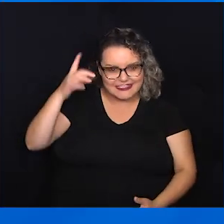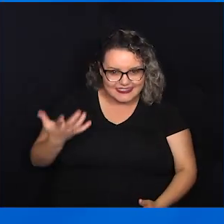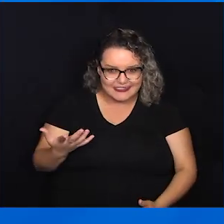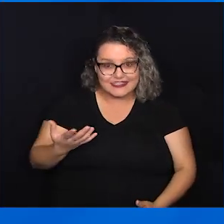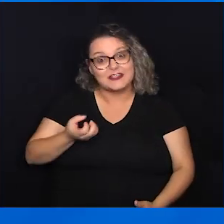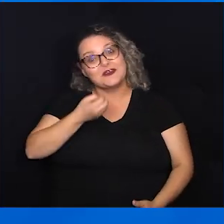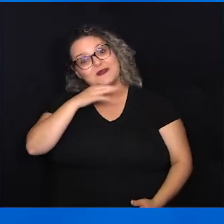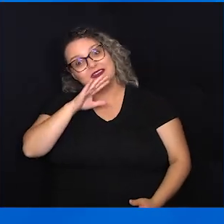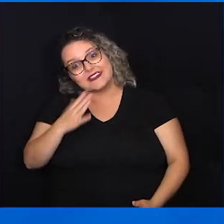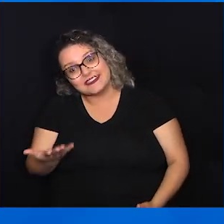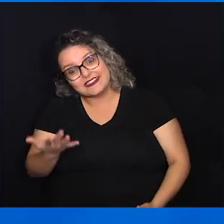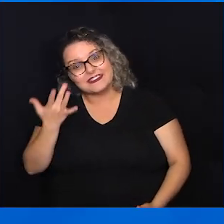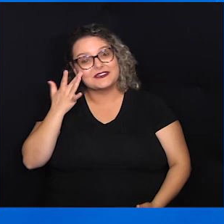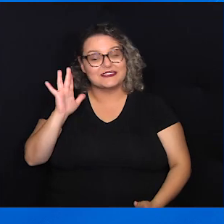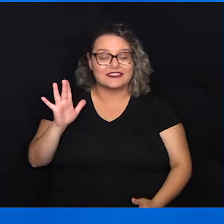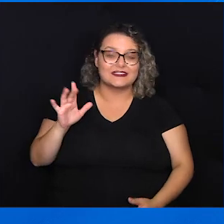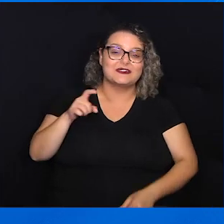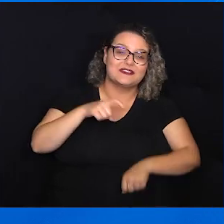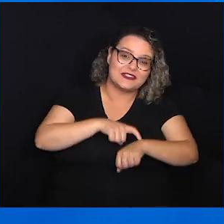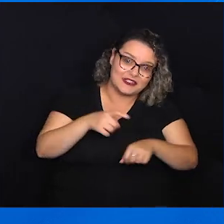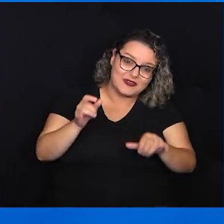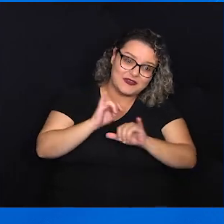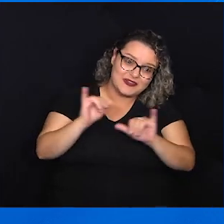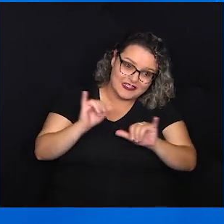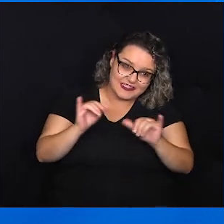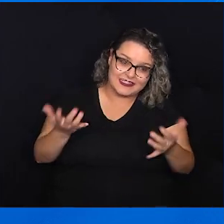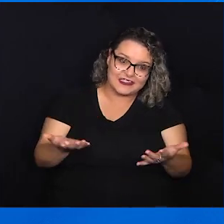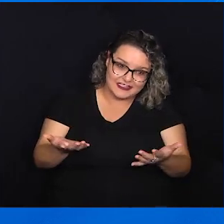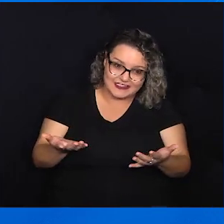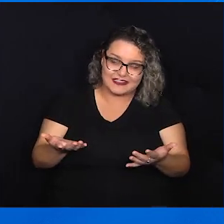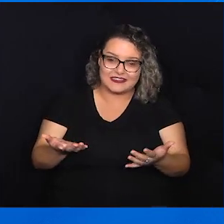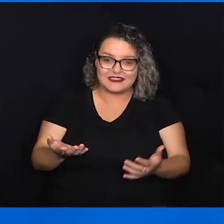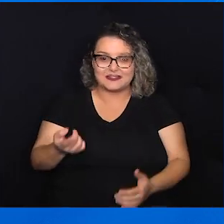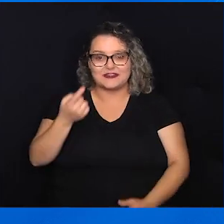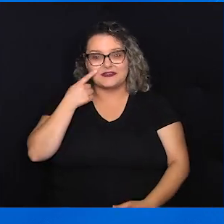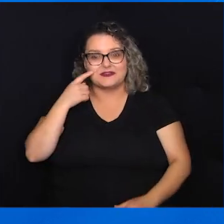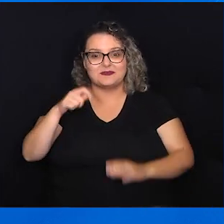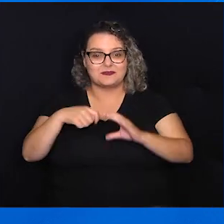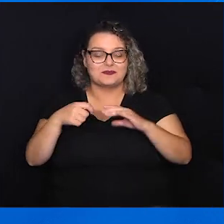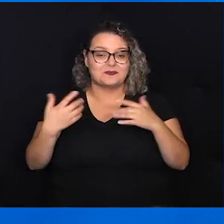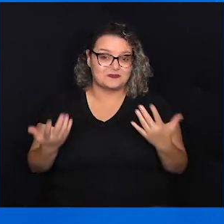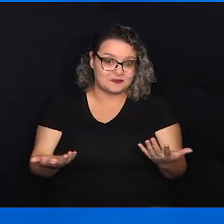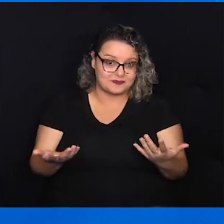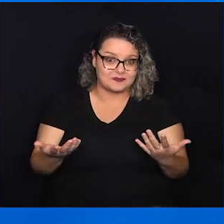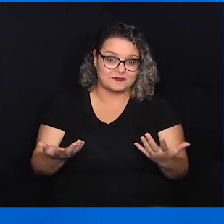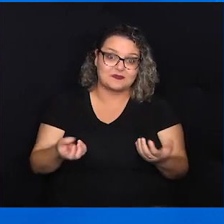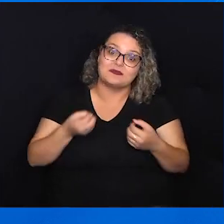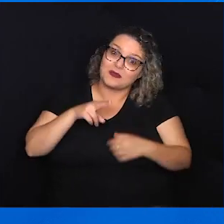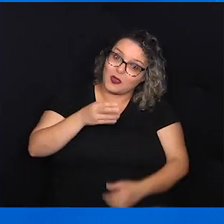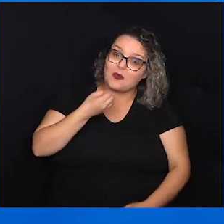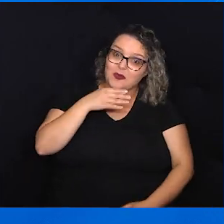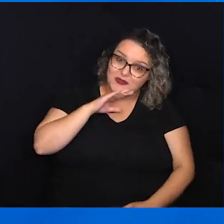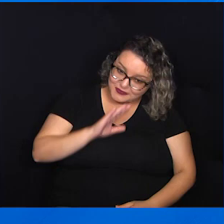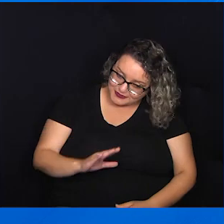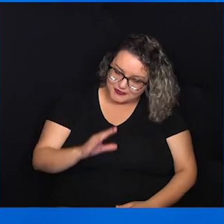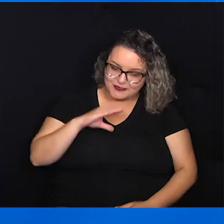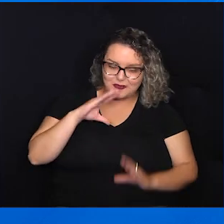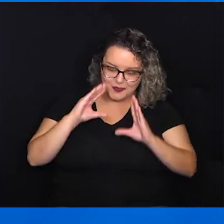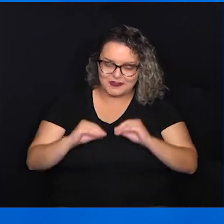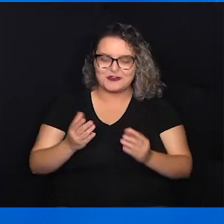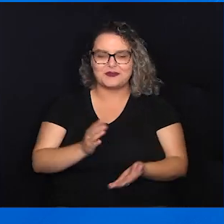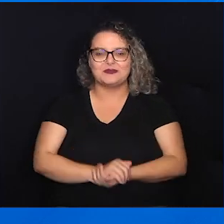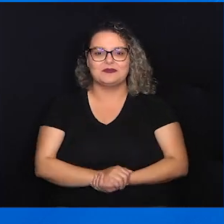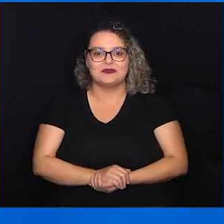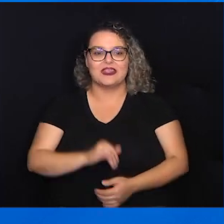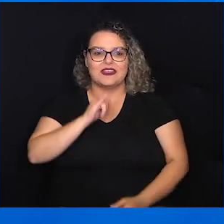Bom dia. Ou boa tarde. Não sei que hora que vocês vão ver esse vídeo. Ou boa